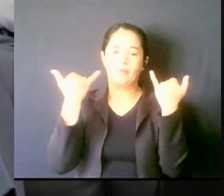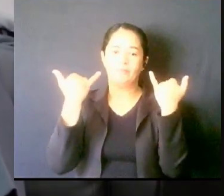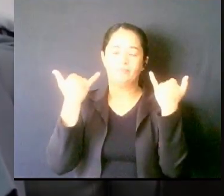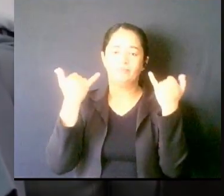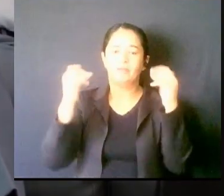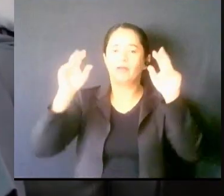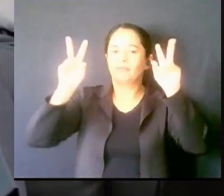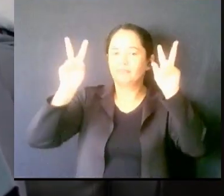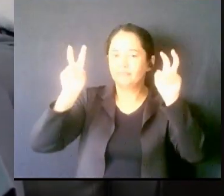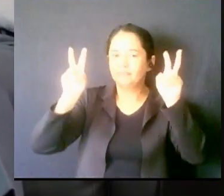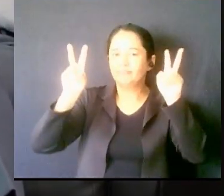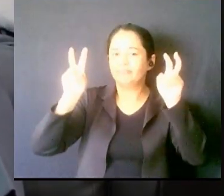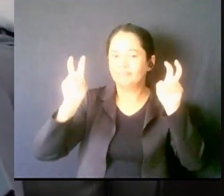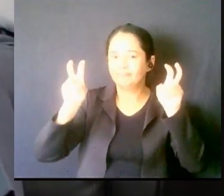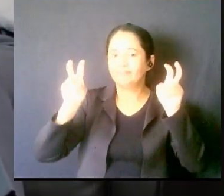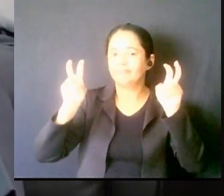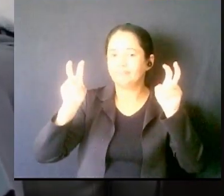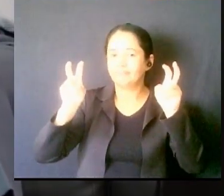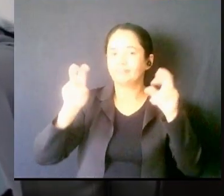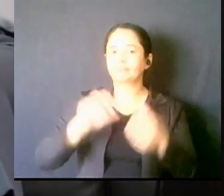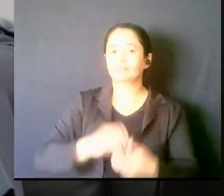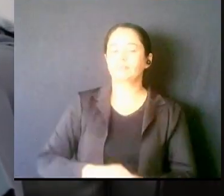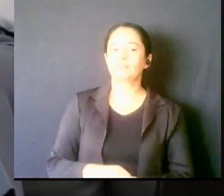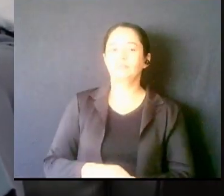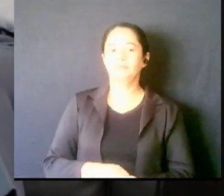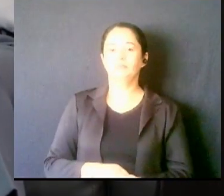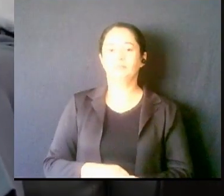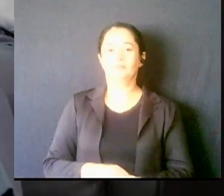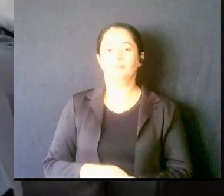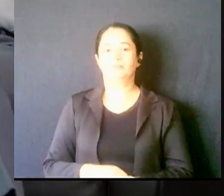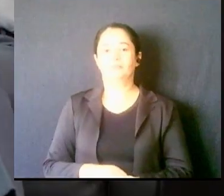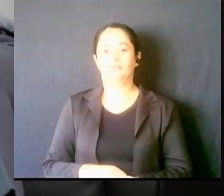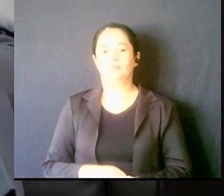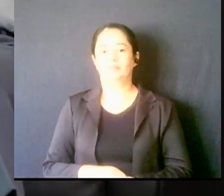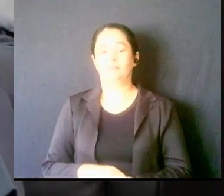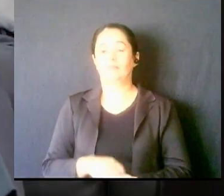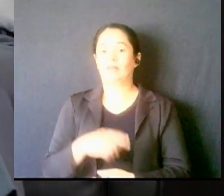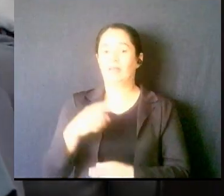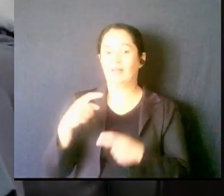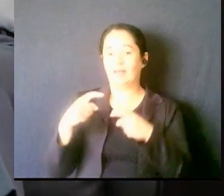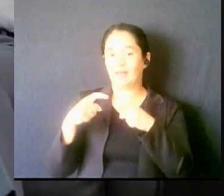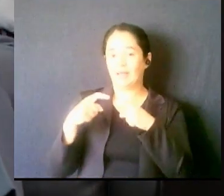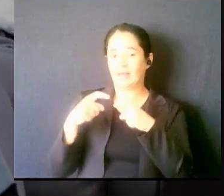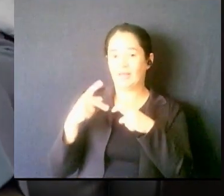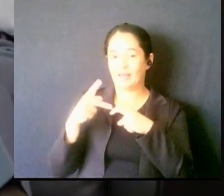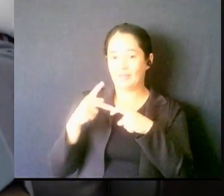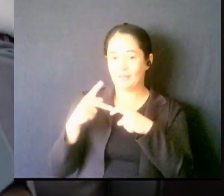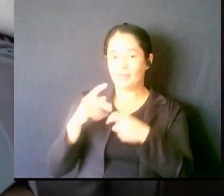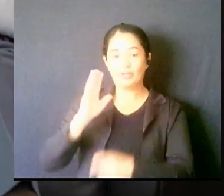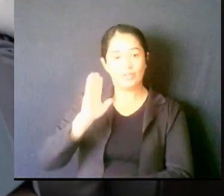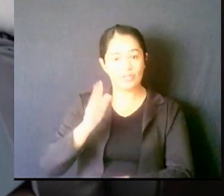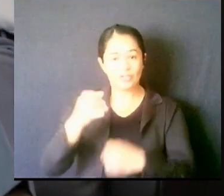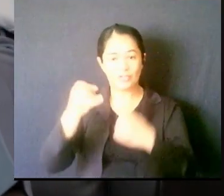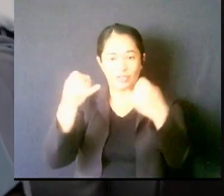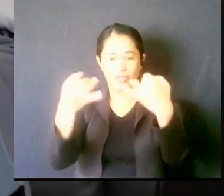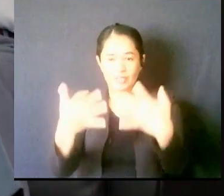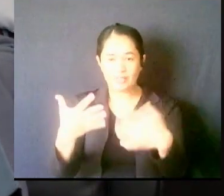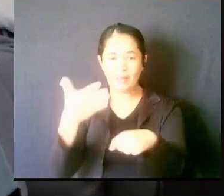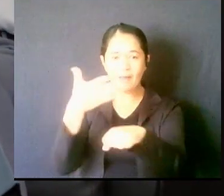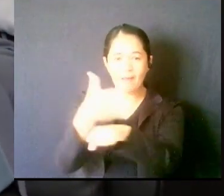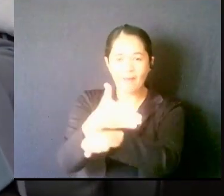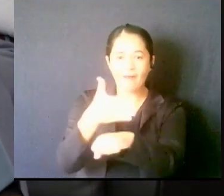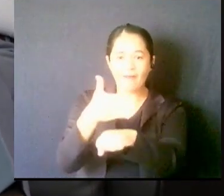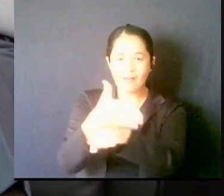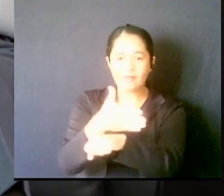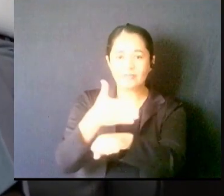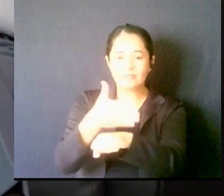métodos contraceptivos. Como a doutora Elisete disse, acesso implica em outras questões, que